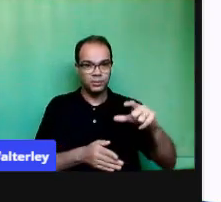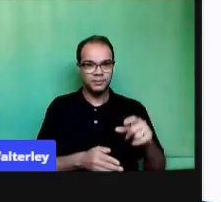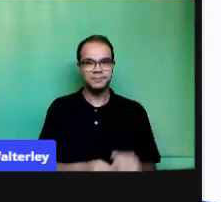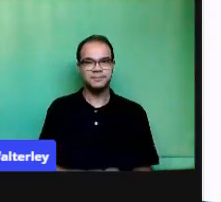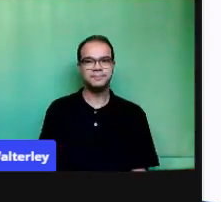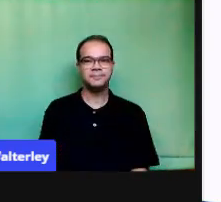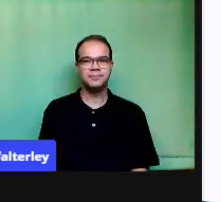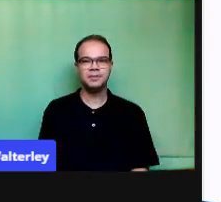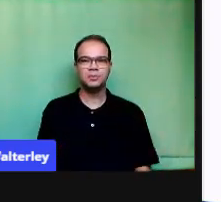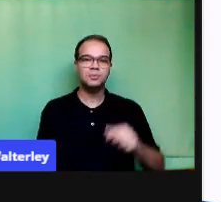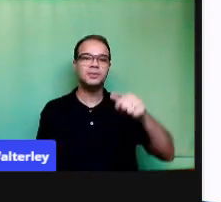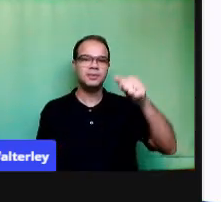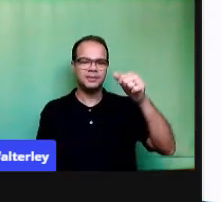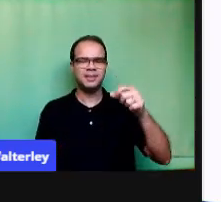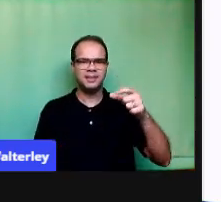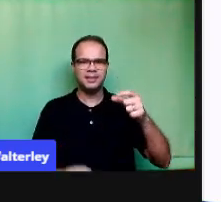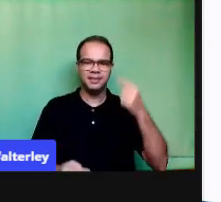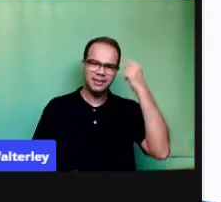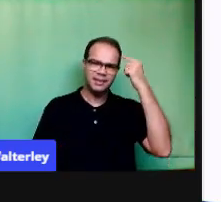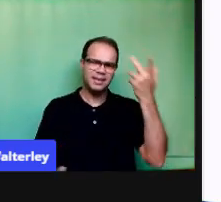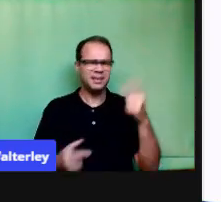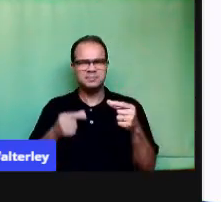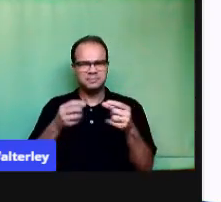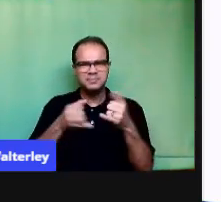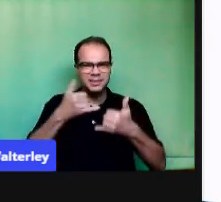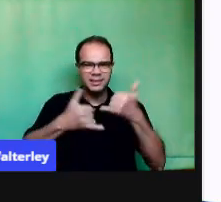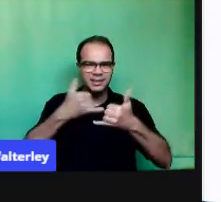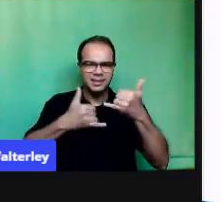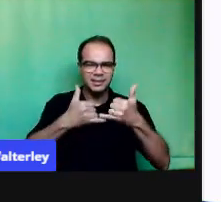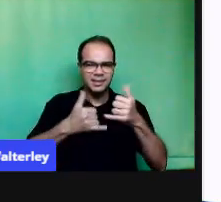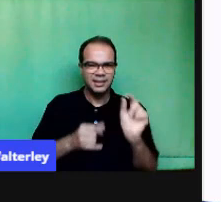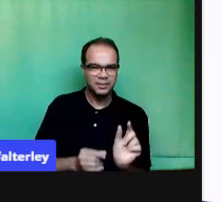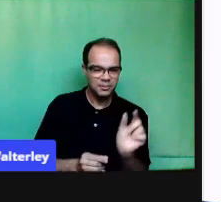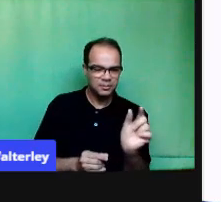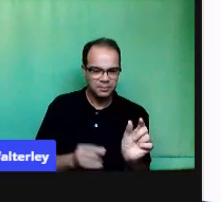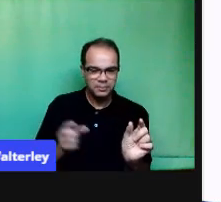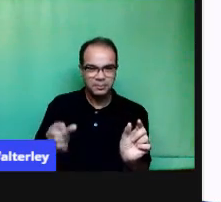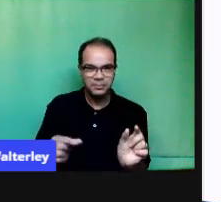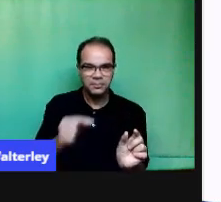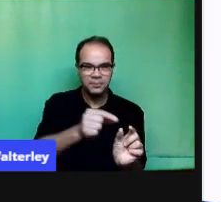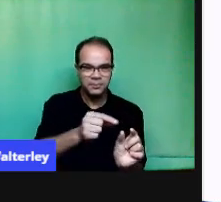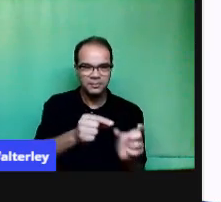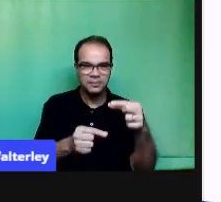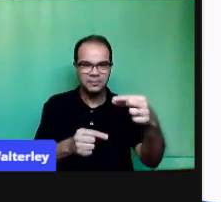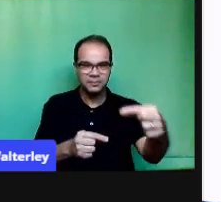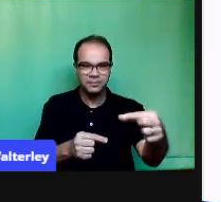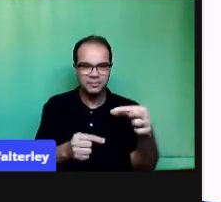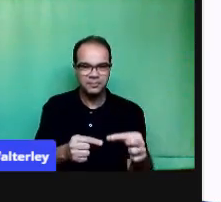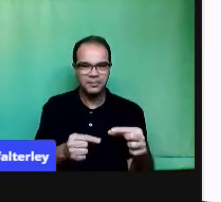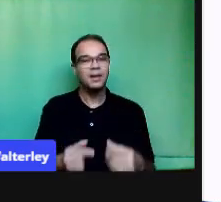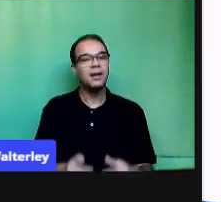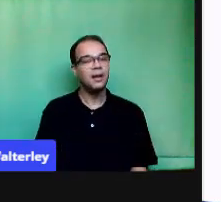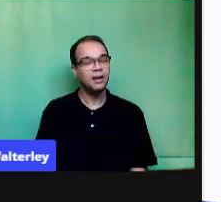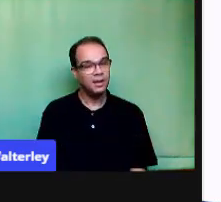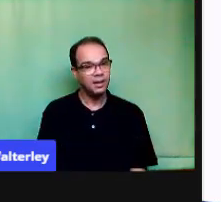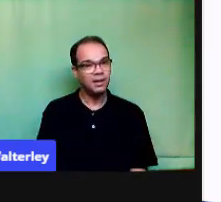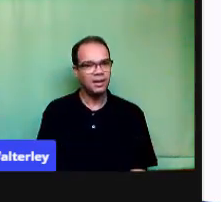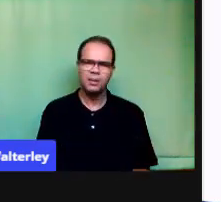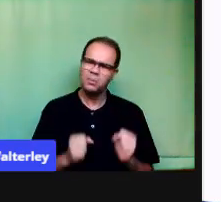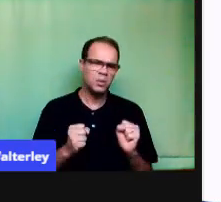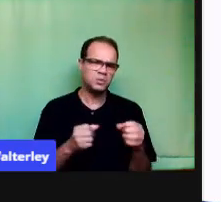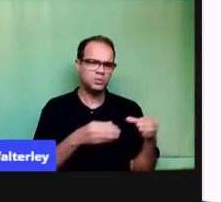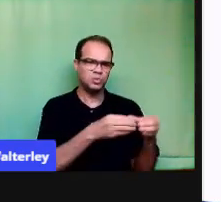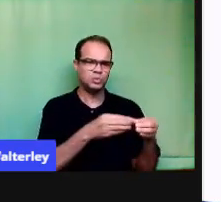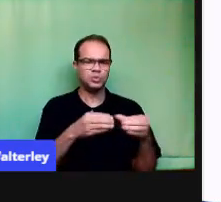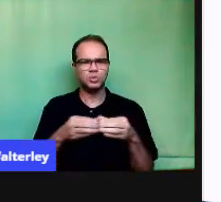chama ela de quebra-cabeça, a gente também separa os grupos, então nós podemos fazer vários grupos, né? 3 ou 4,